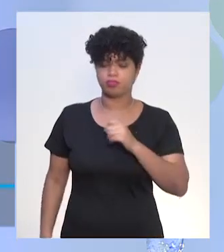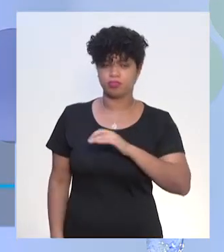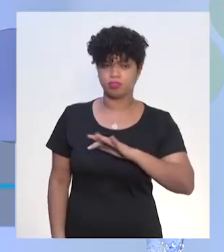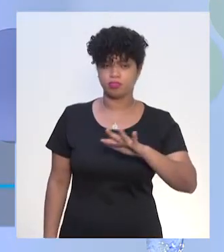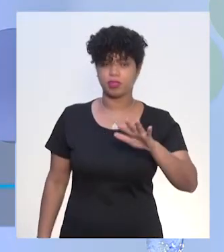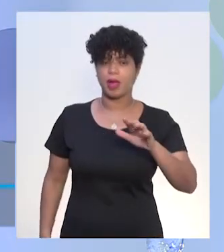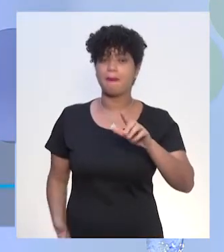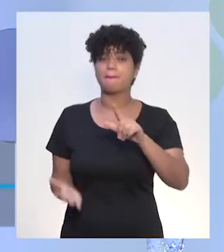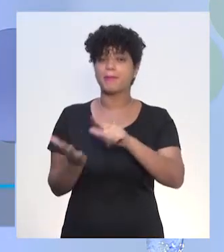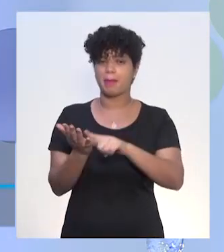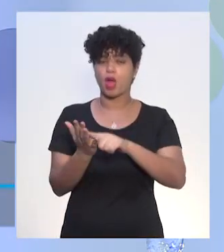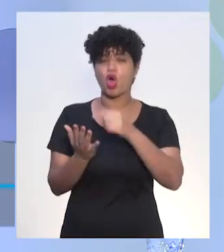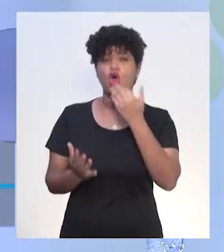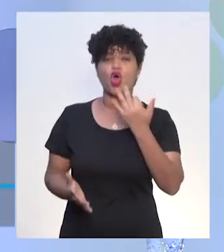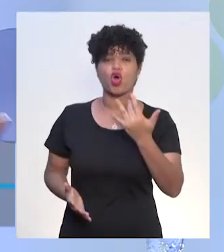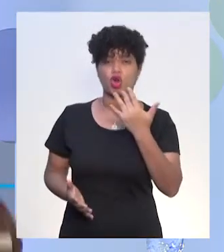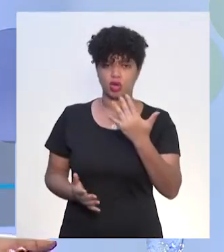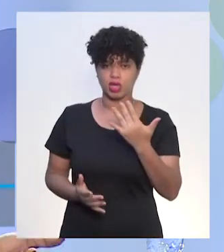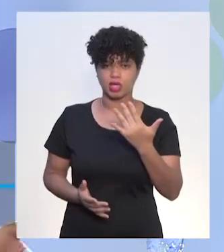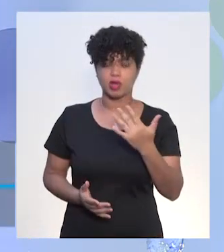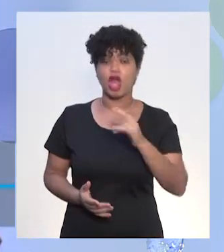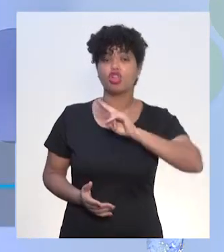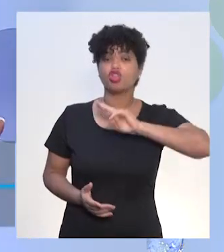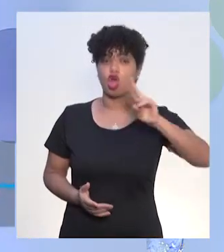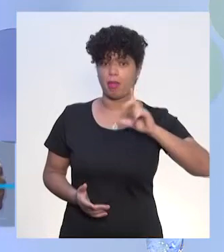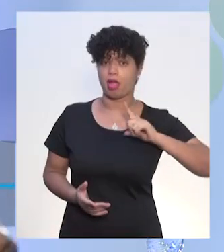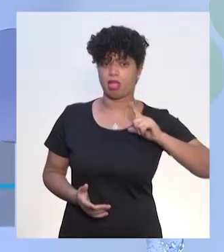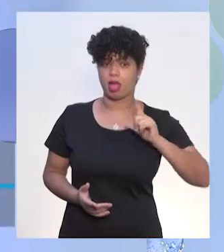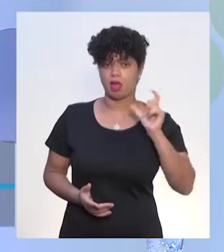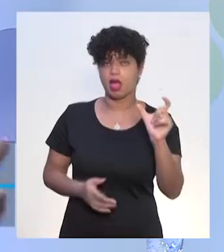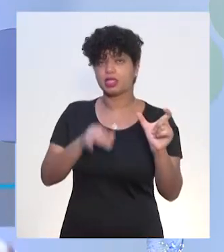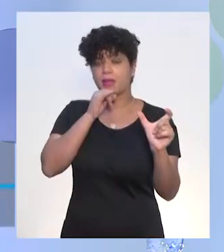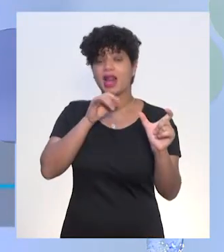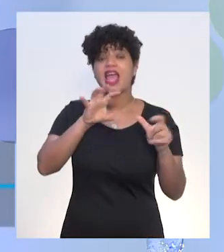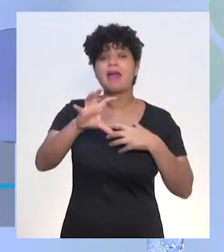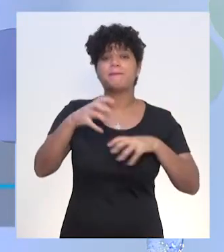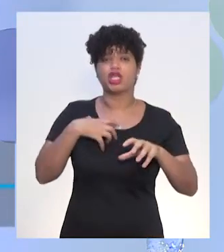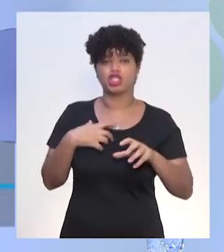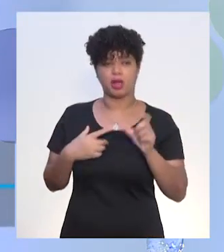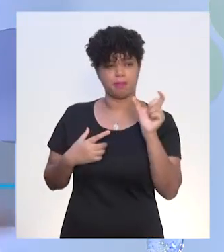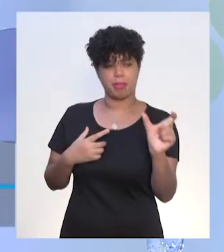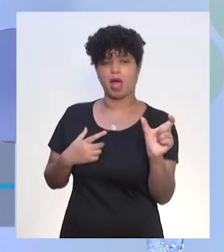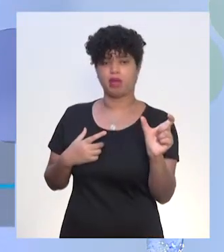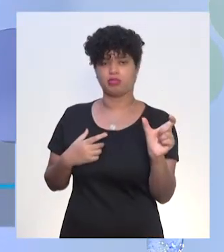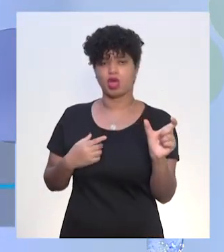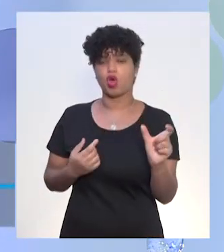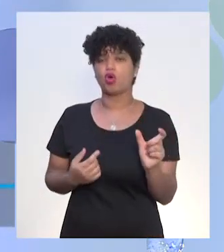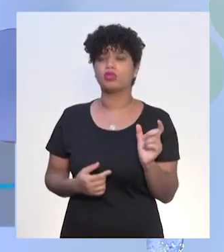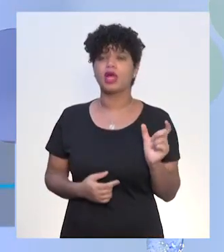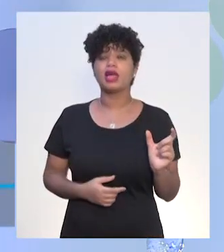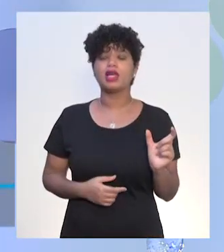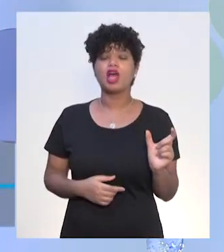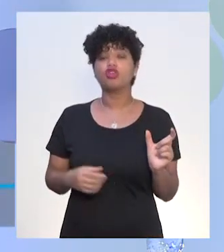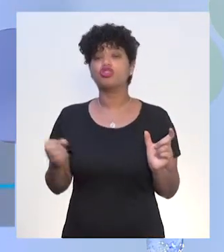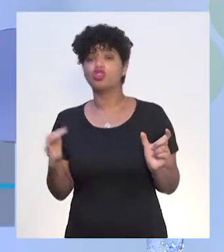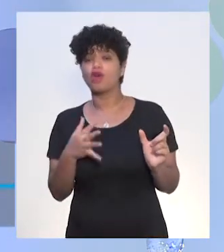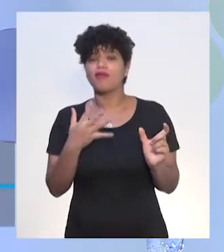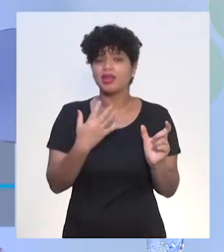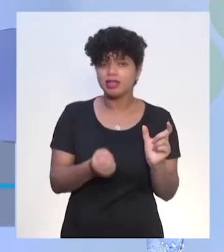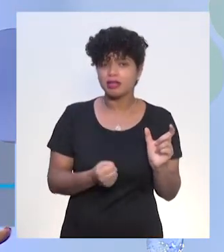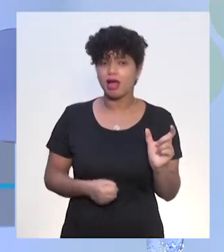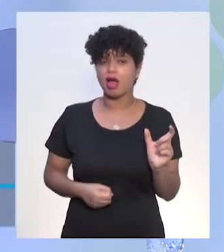esses papéis coloridos com o nome da competência então empatia assertividade abertura ao novo